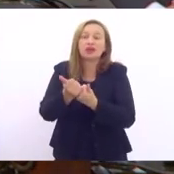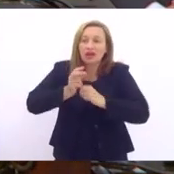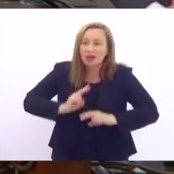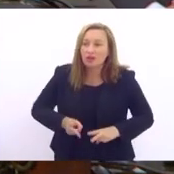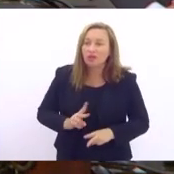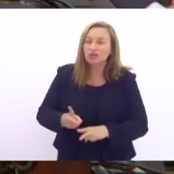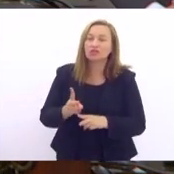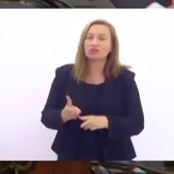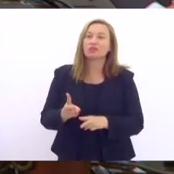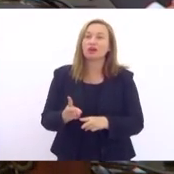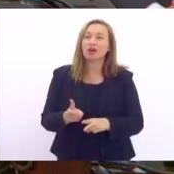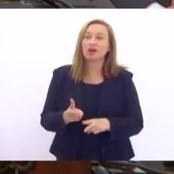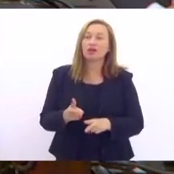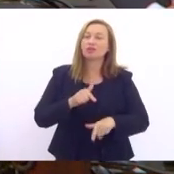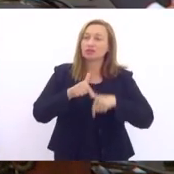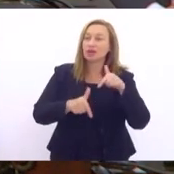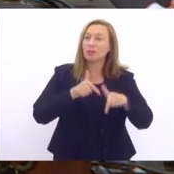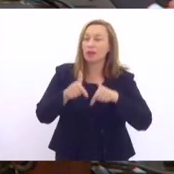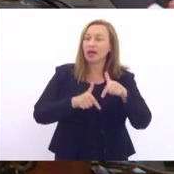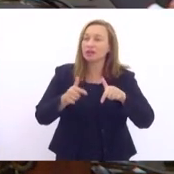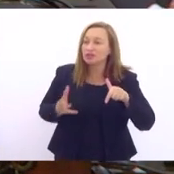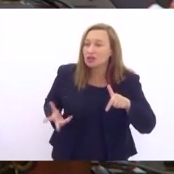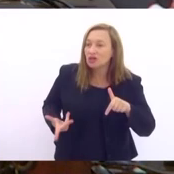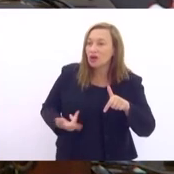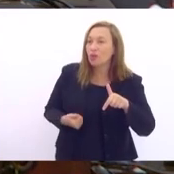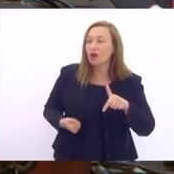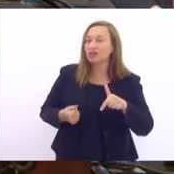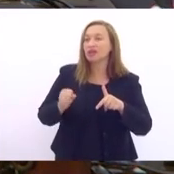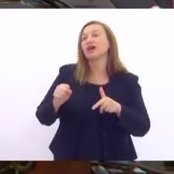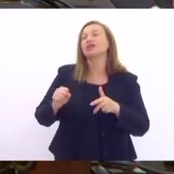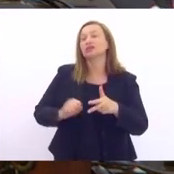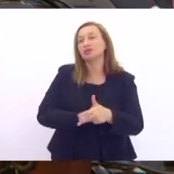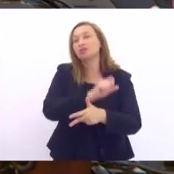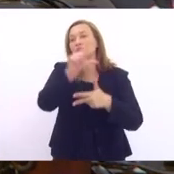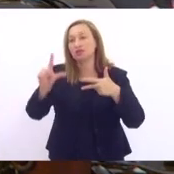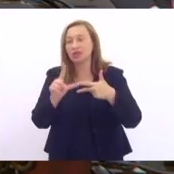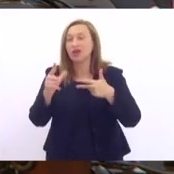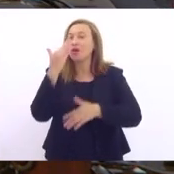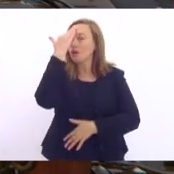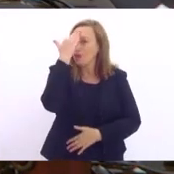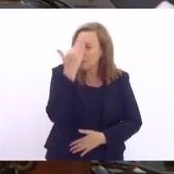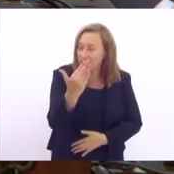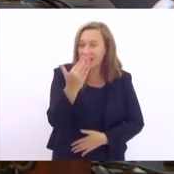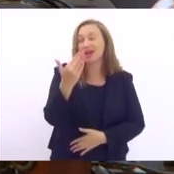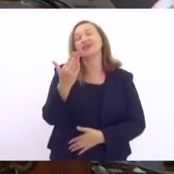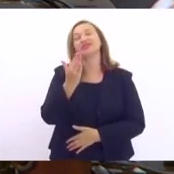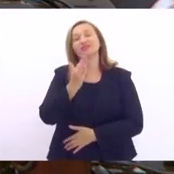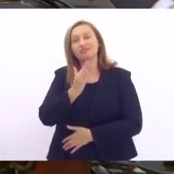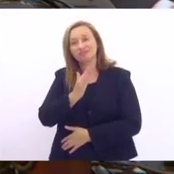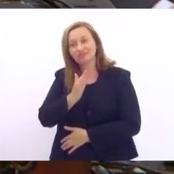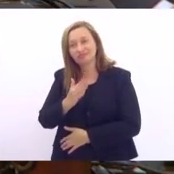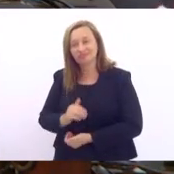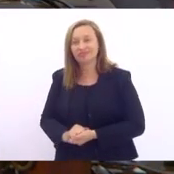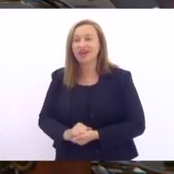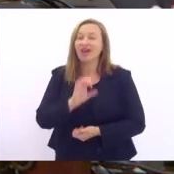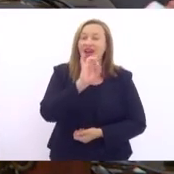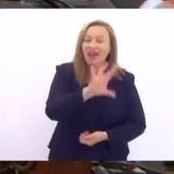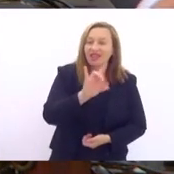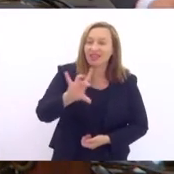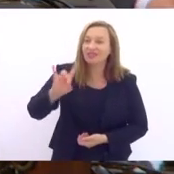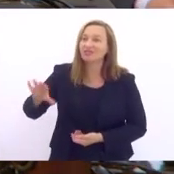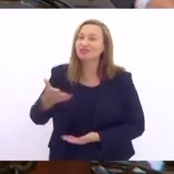a eficácia do Poder Legislativo. Meu muito obrigado do fundo de coração a cada um de vocês. Desejo um